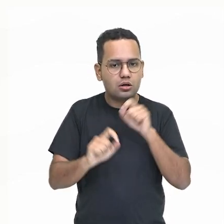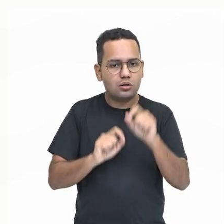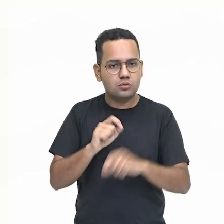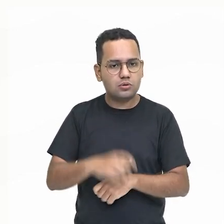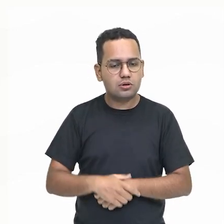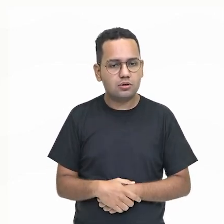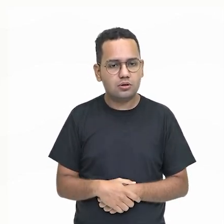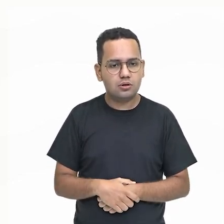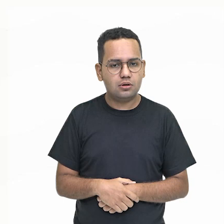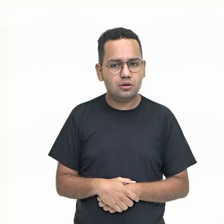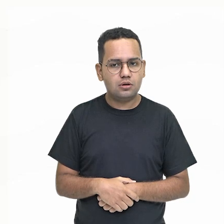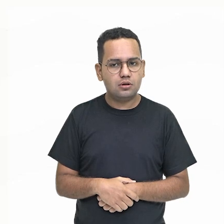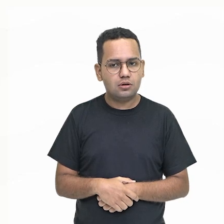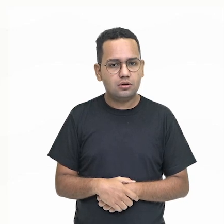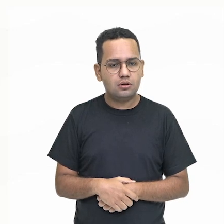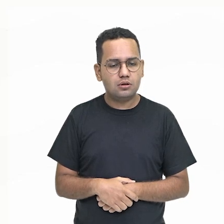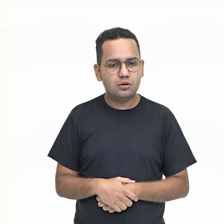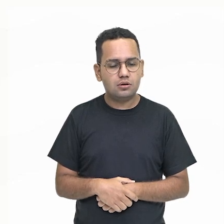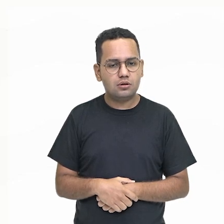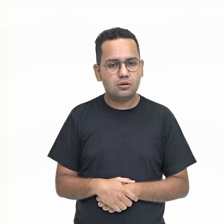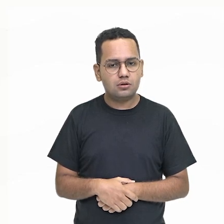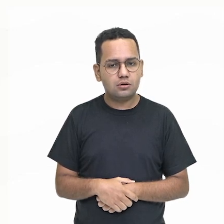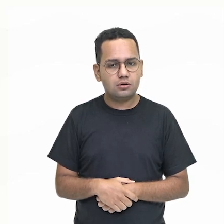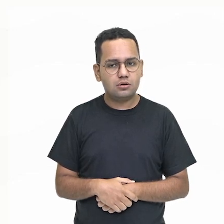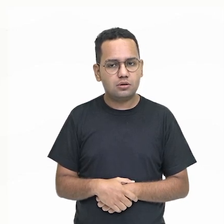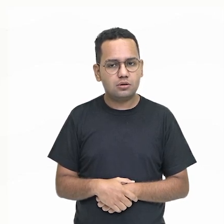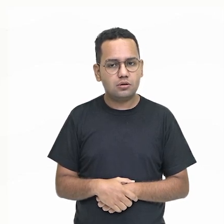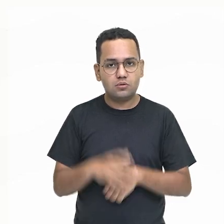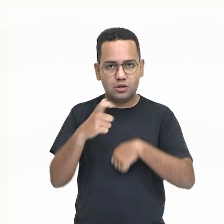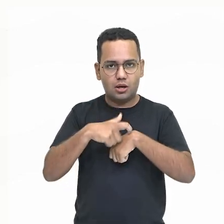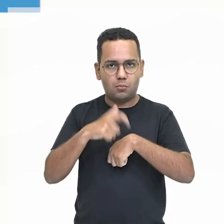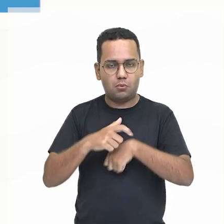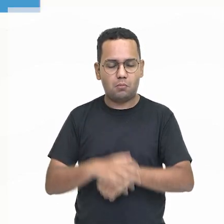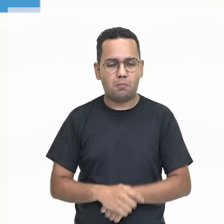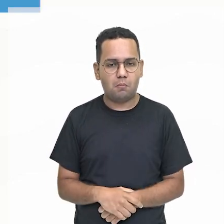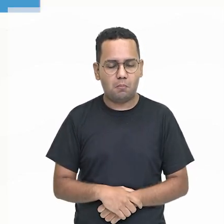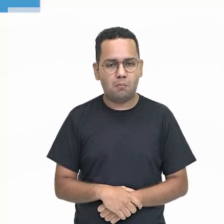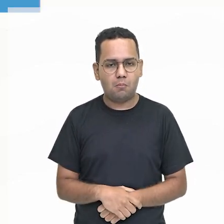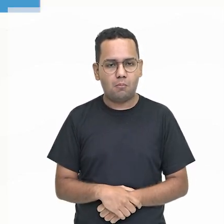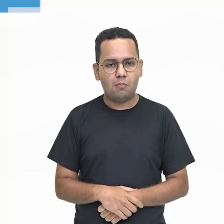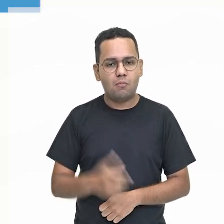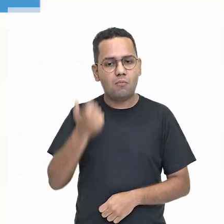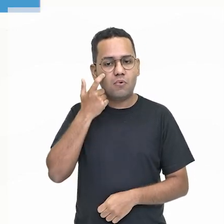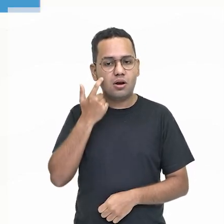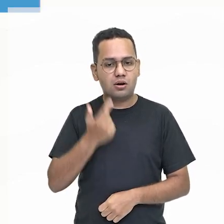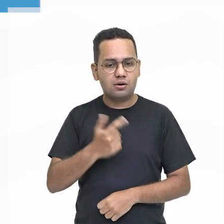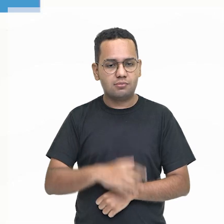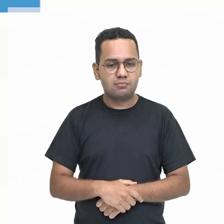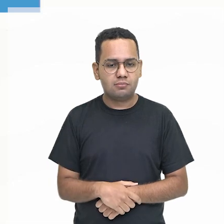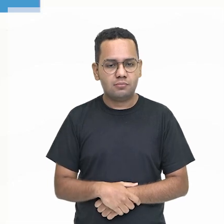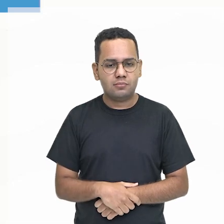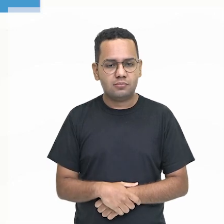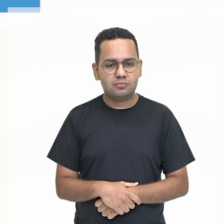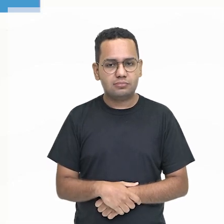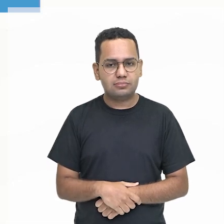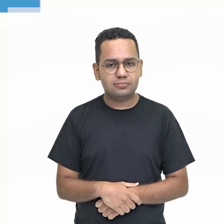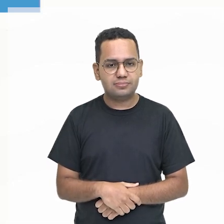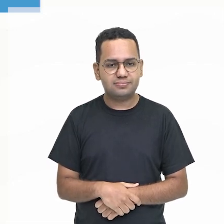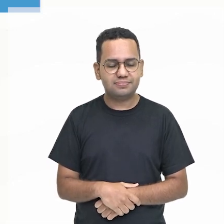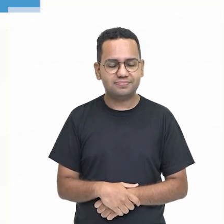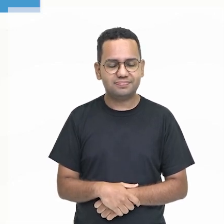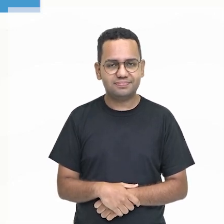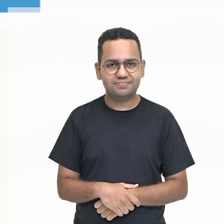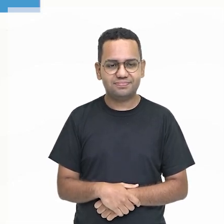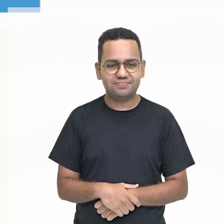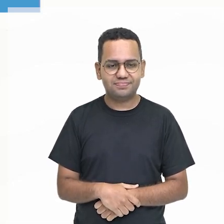mesmo mesmo tempo eu tenho que gastar algum tempo veja que no nosso exemplo aqui do dels da variação do espaço eu